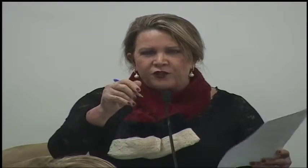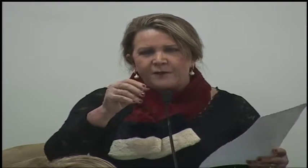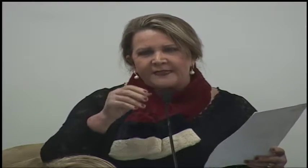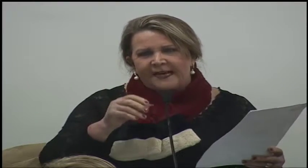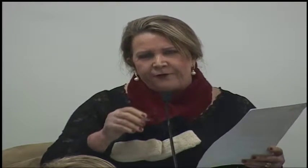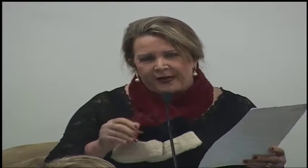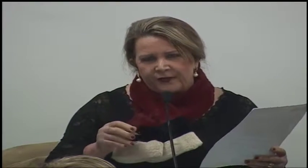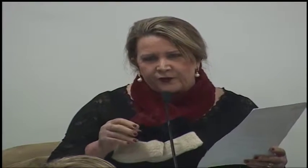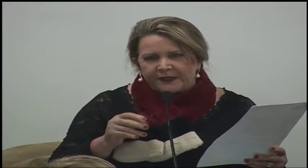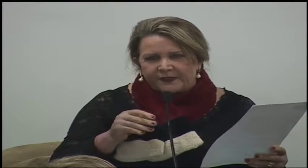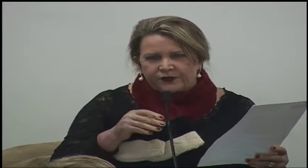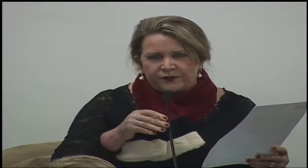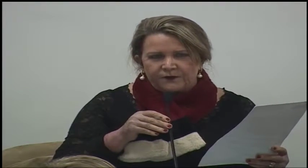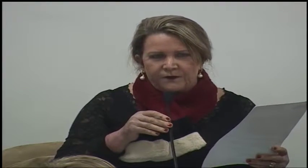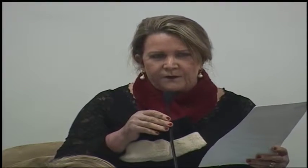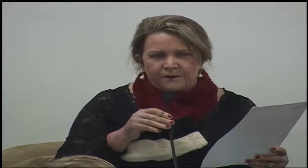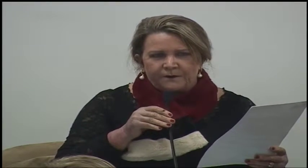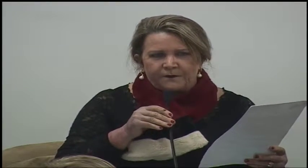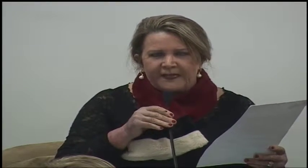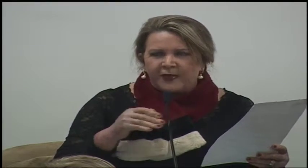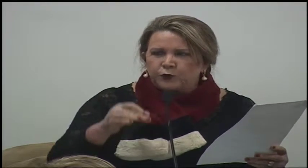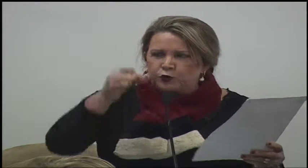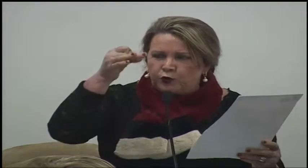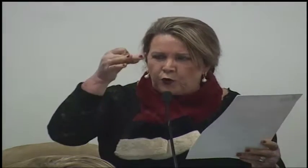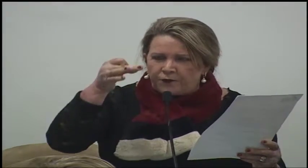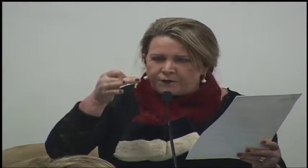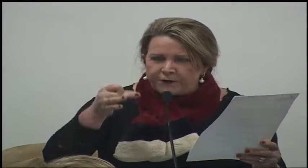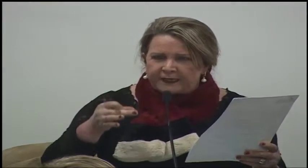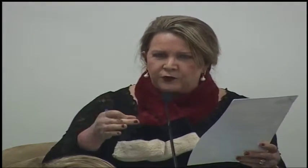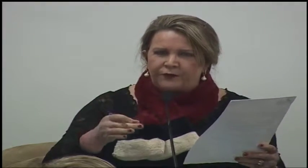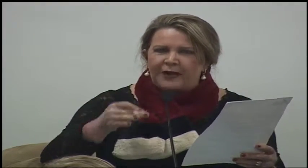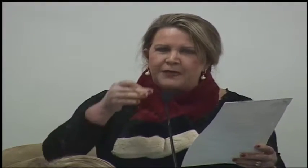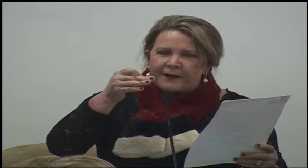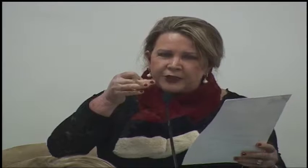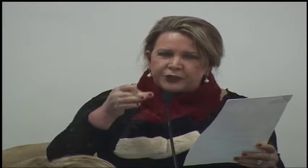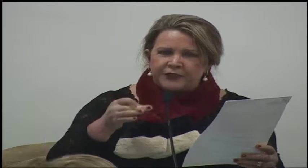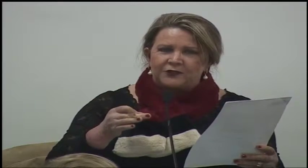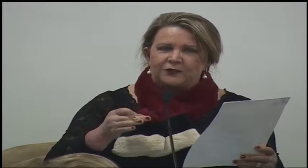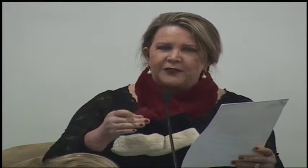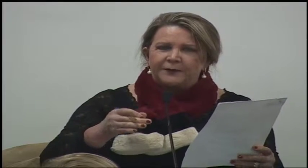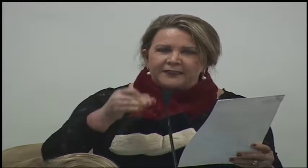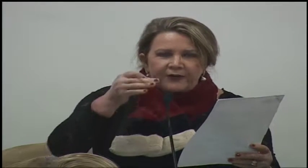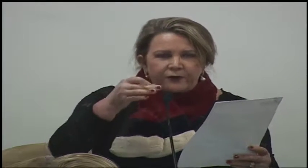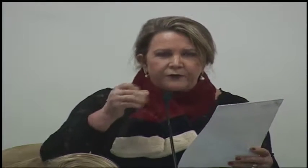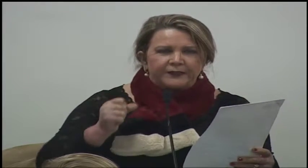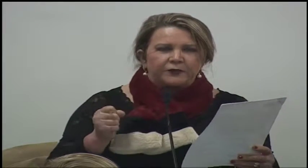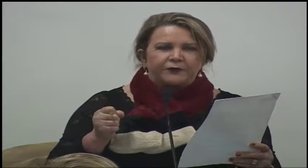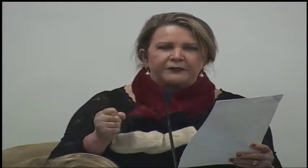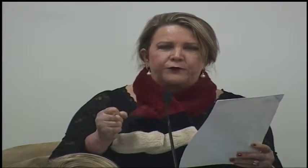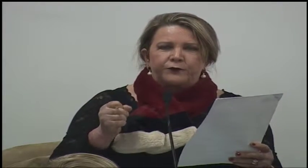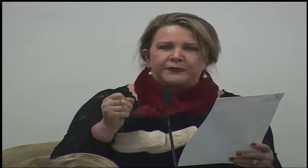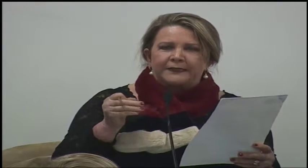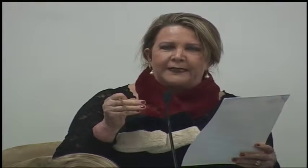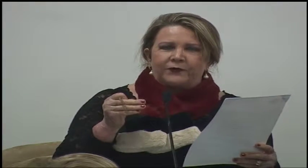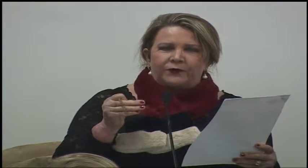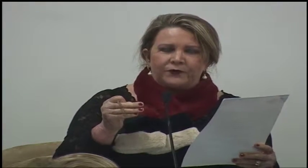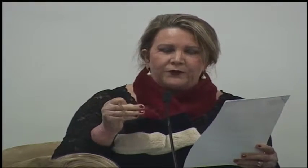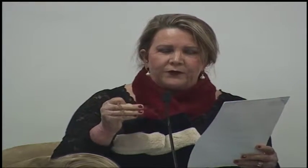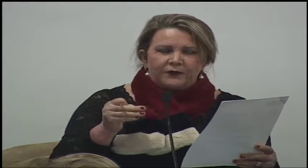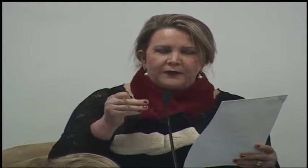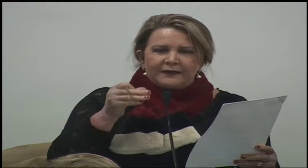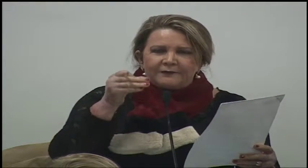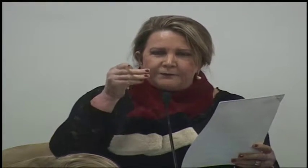a gente começar a falar sobre isso. Eu duvido, vou falar bem baixinho, porque tem vereador falando que eu estou